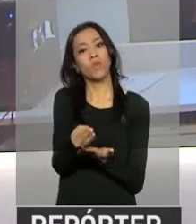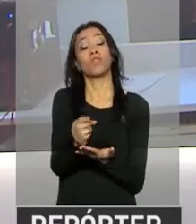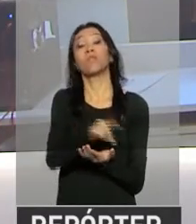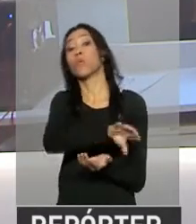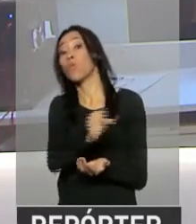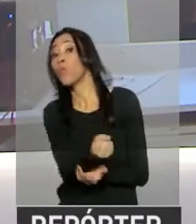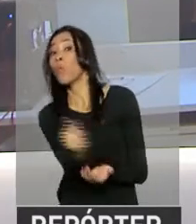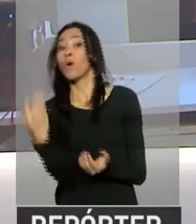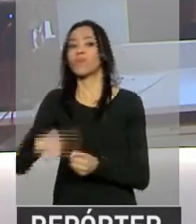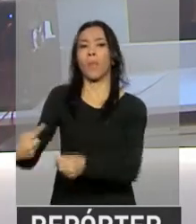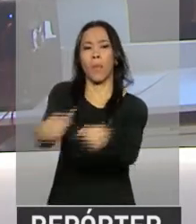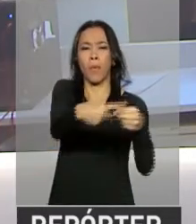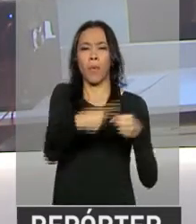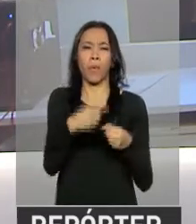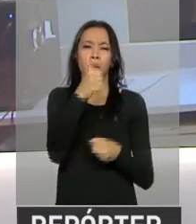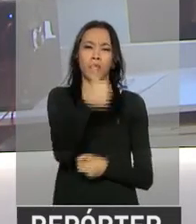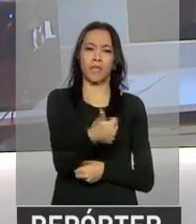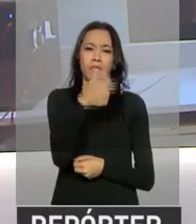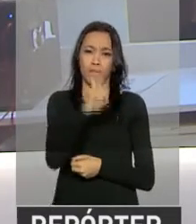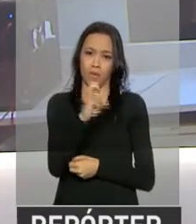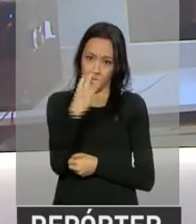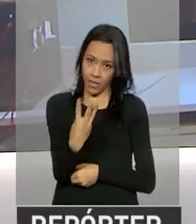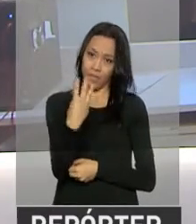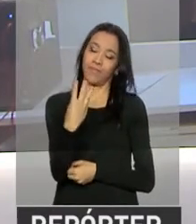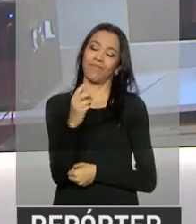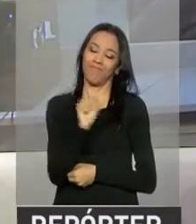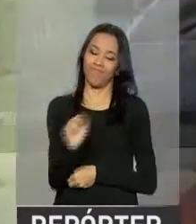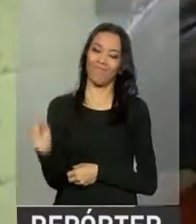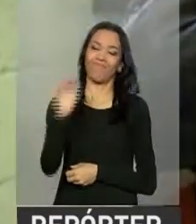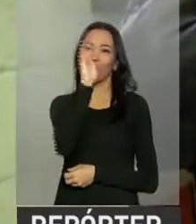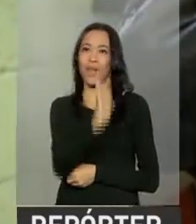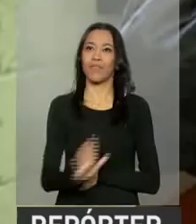153 municípios de todo o país